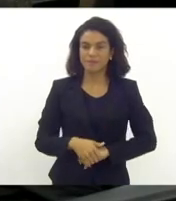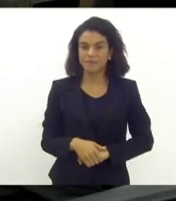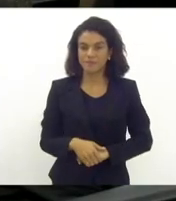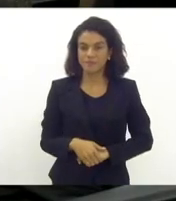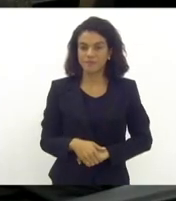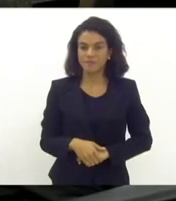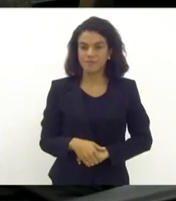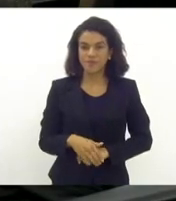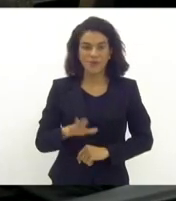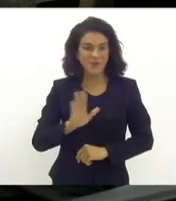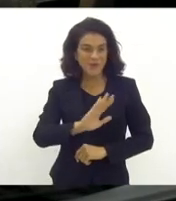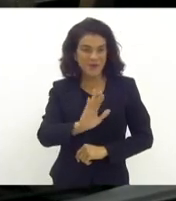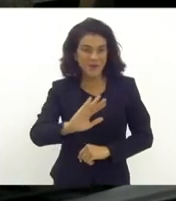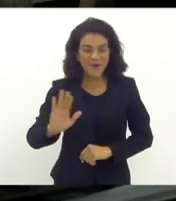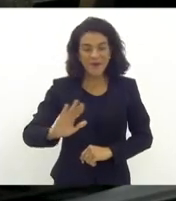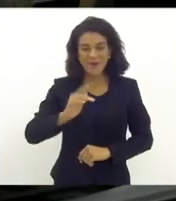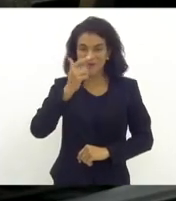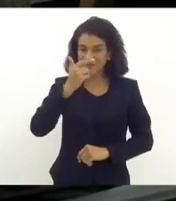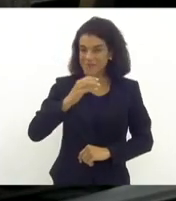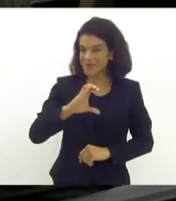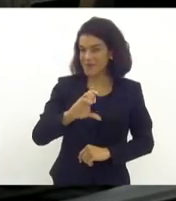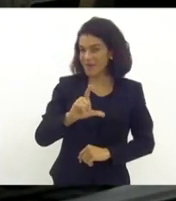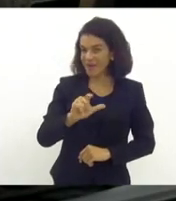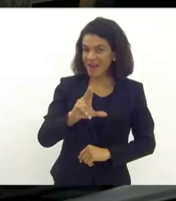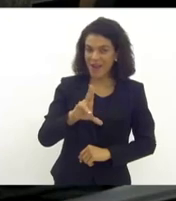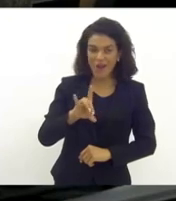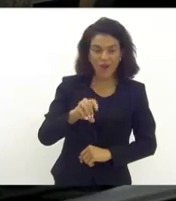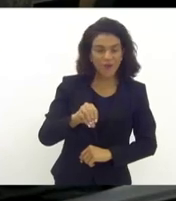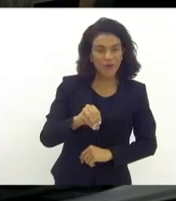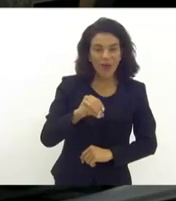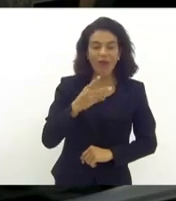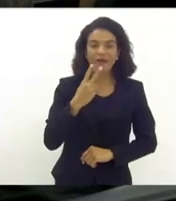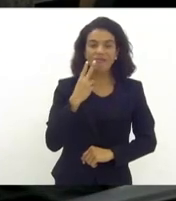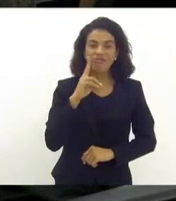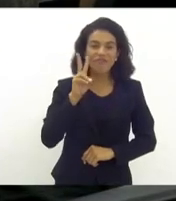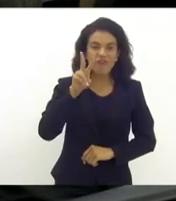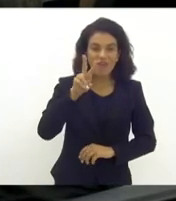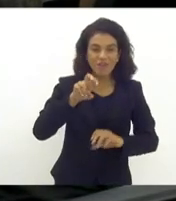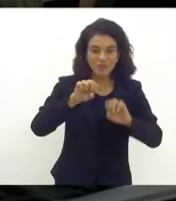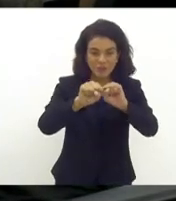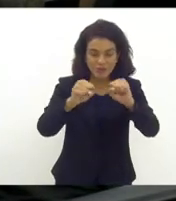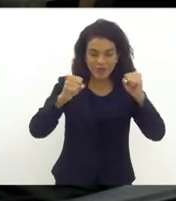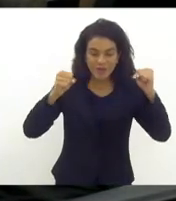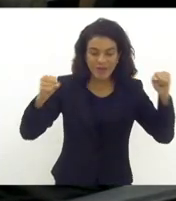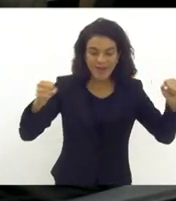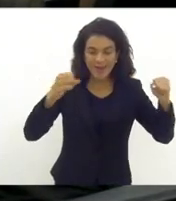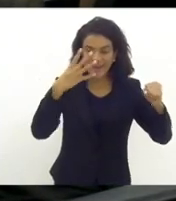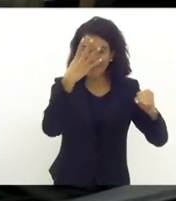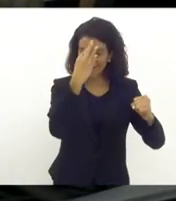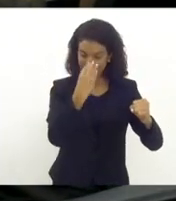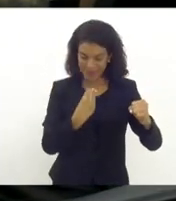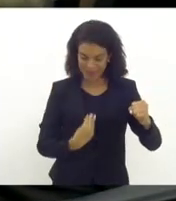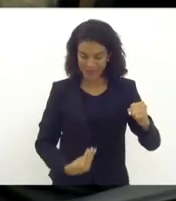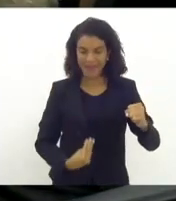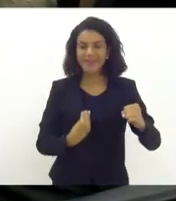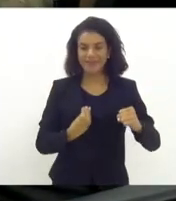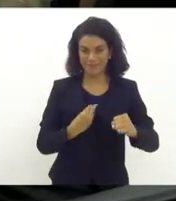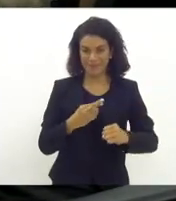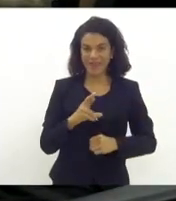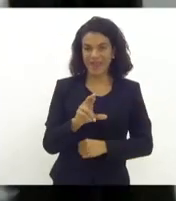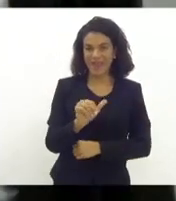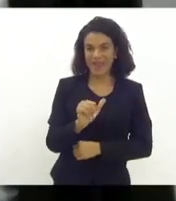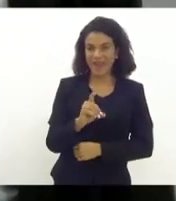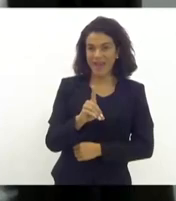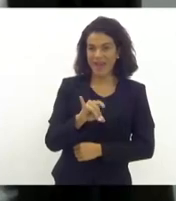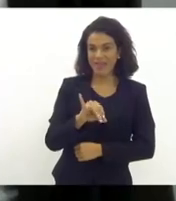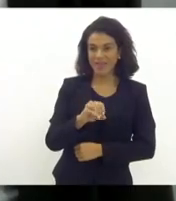Oi eu sou o Cláudio Manhães do bloco de verde por dentro da radiologia é